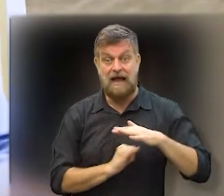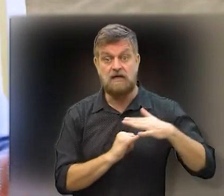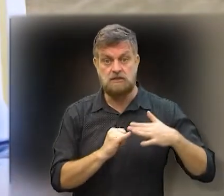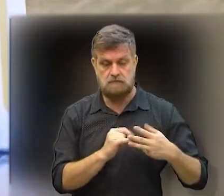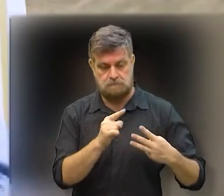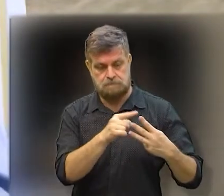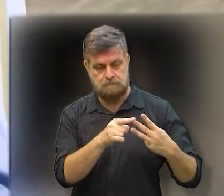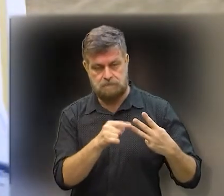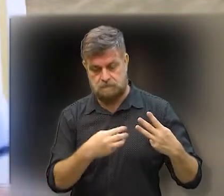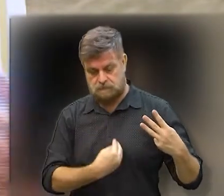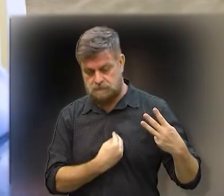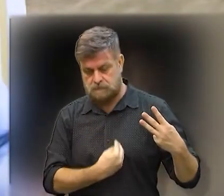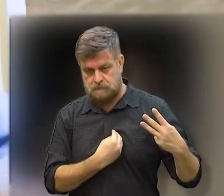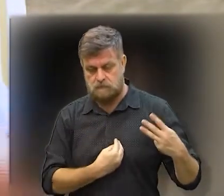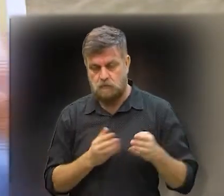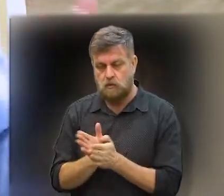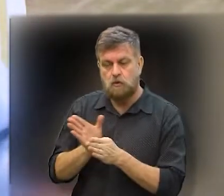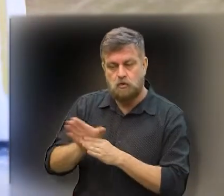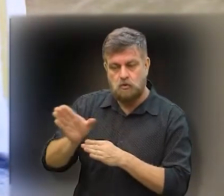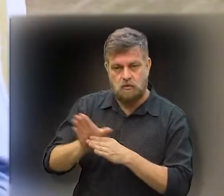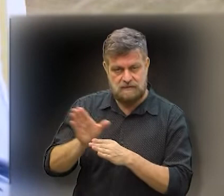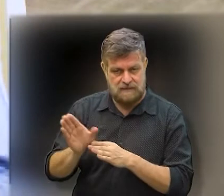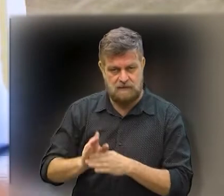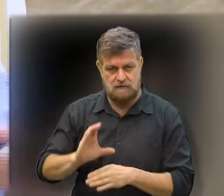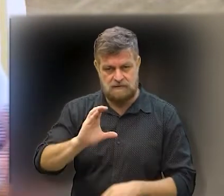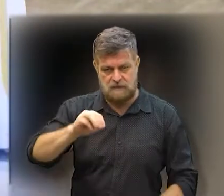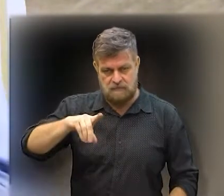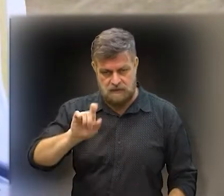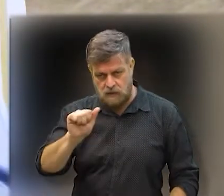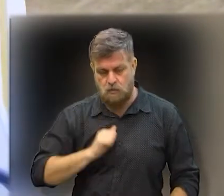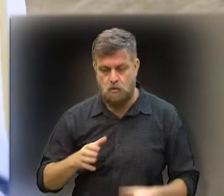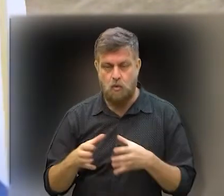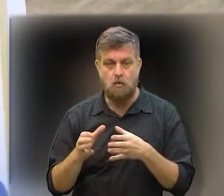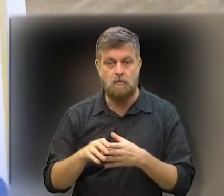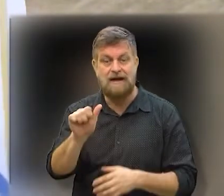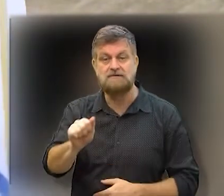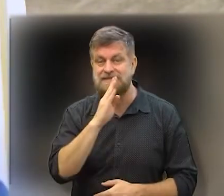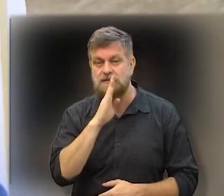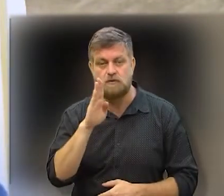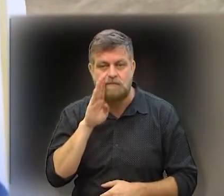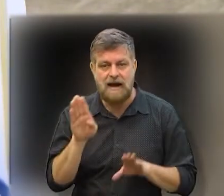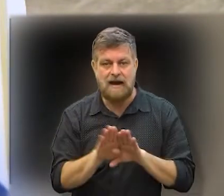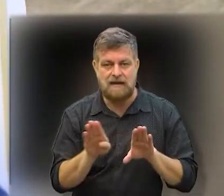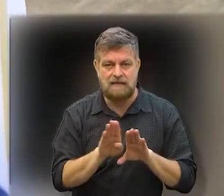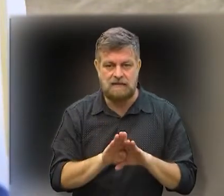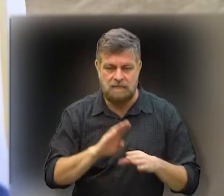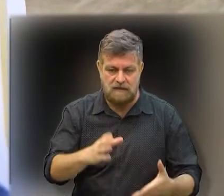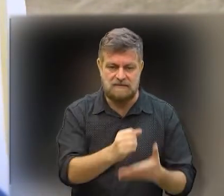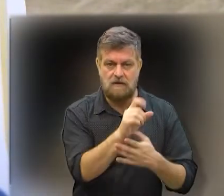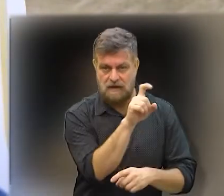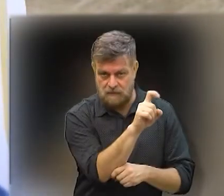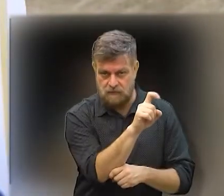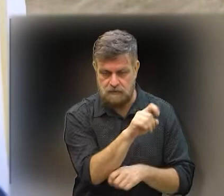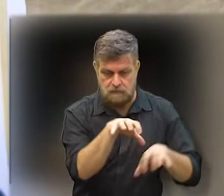das entidades que aqui estiveram presentes, como o CMDU, a Brasel, o Movimento Resgate Cambuí, mostrando que essa